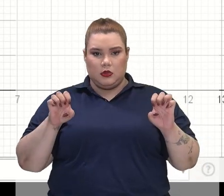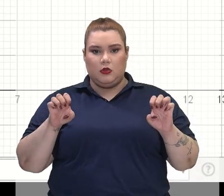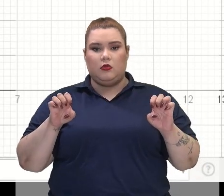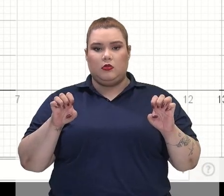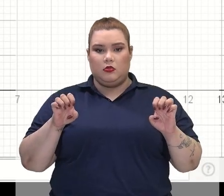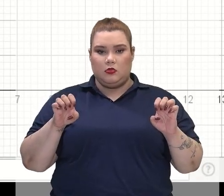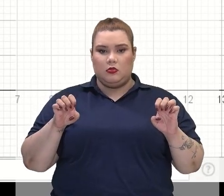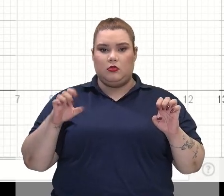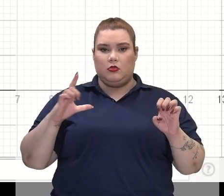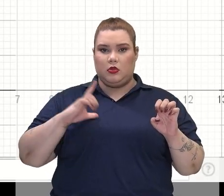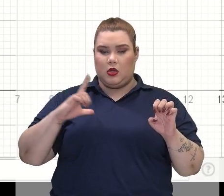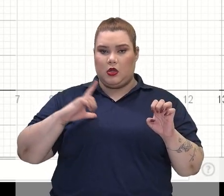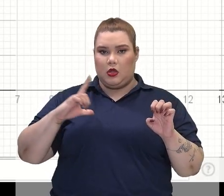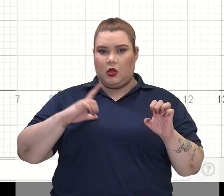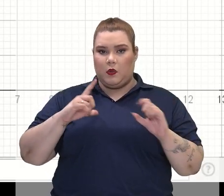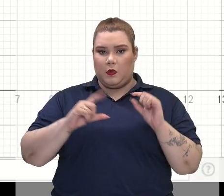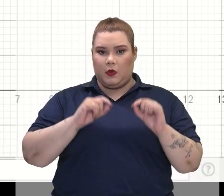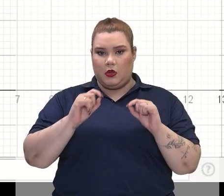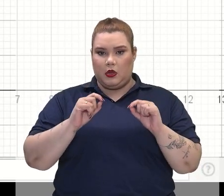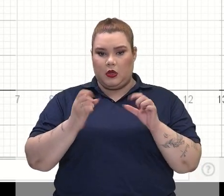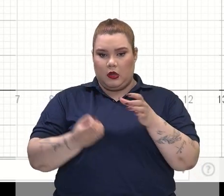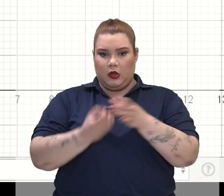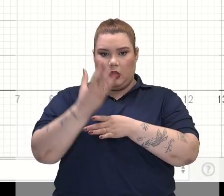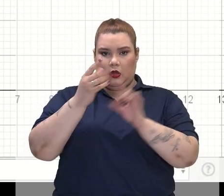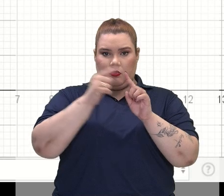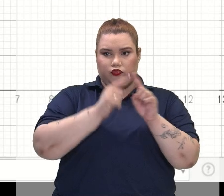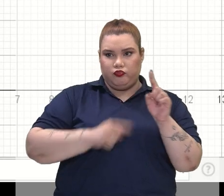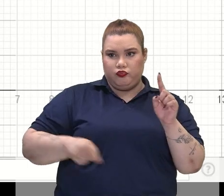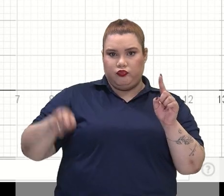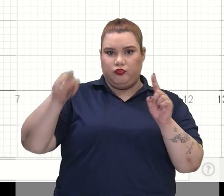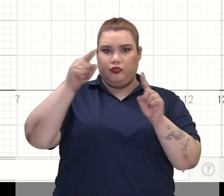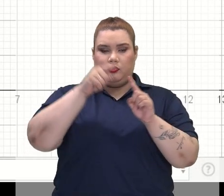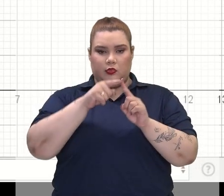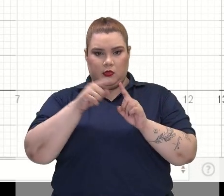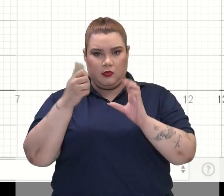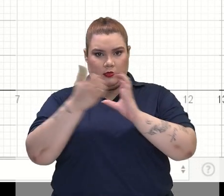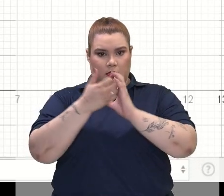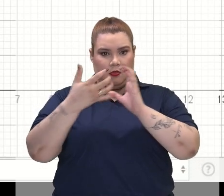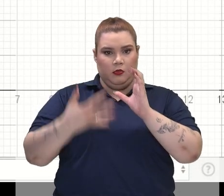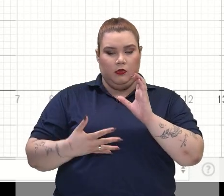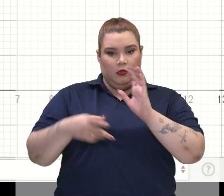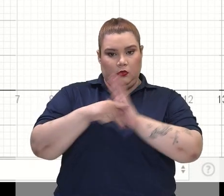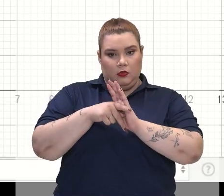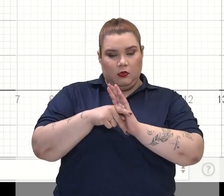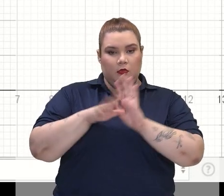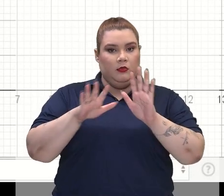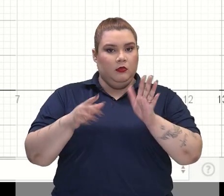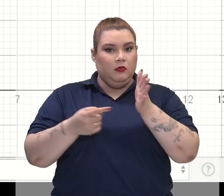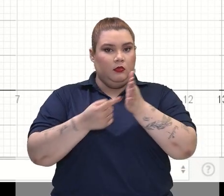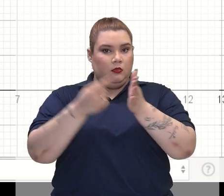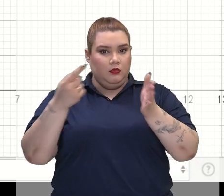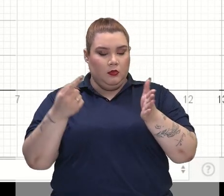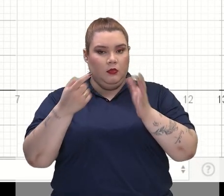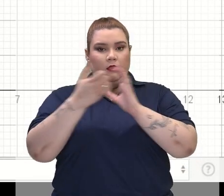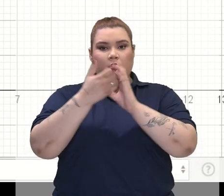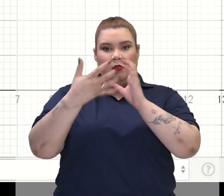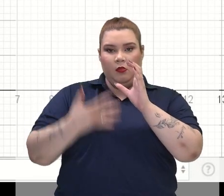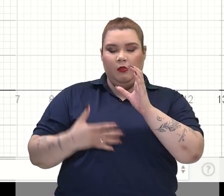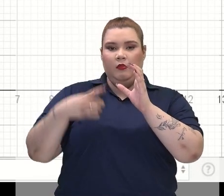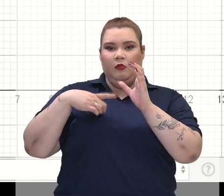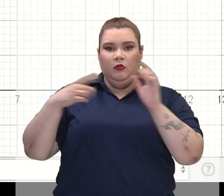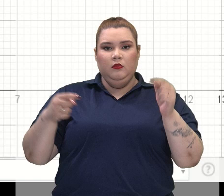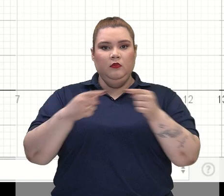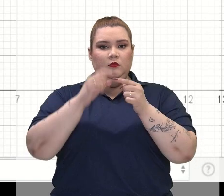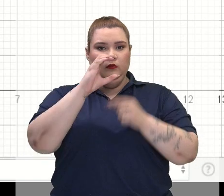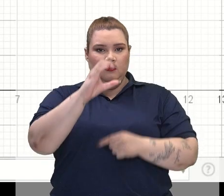aqui, certo? Ela vai gerar uma circunferência com essas características? Bem, a primeira nós já temos, de acordo com o exemplo, o